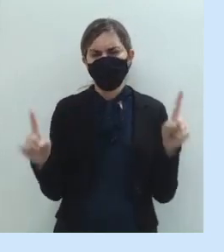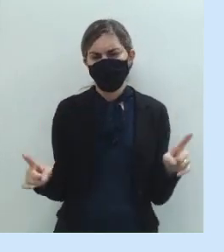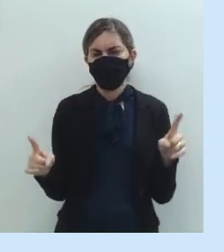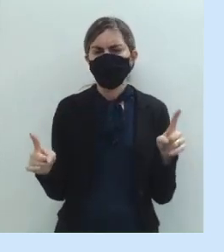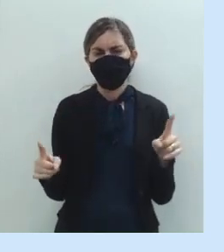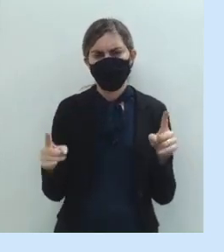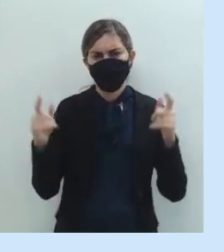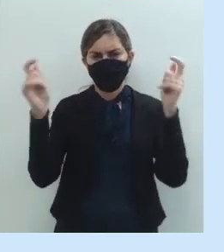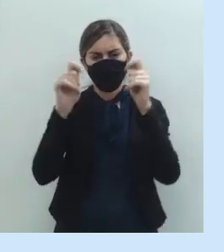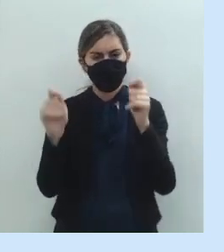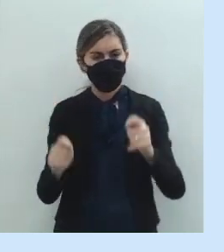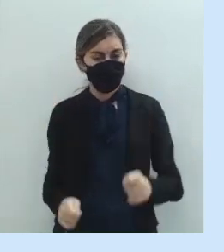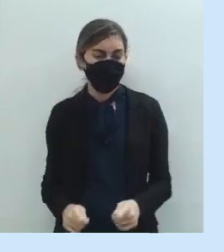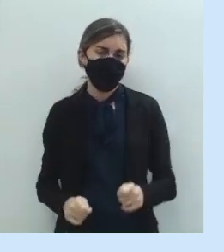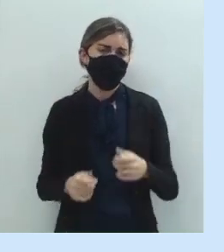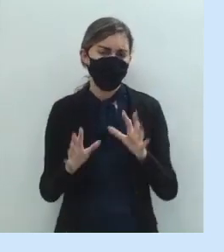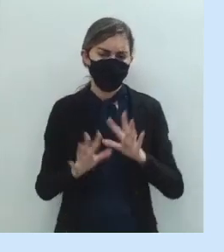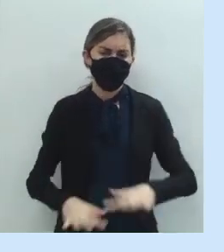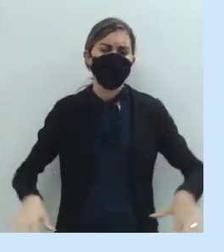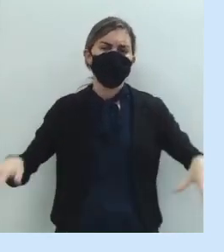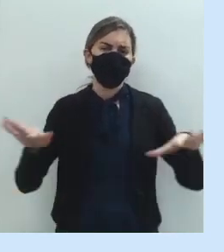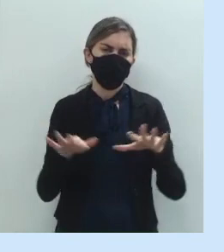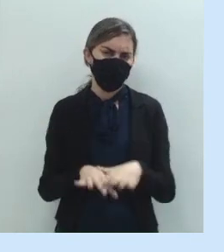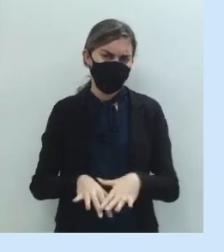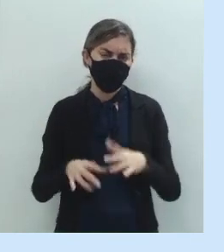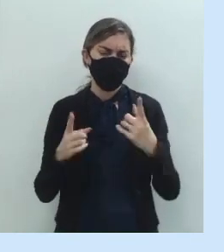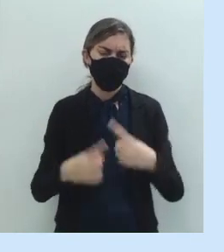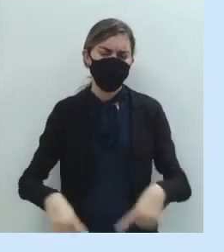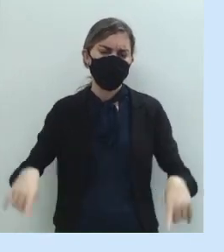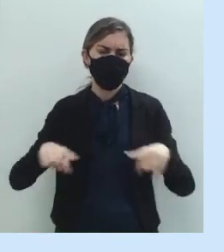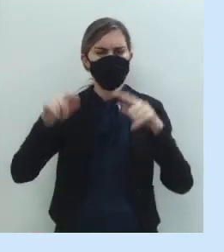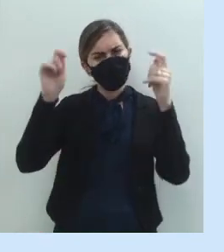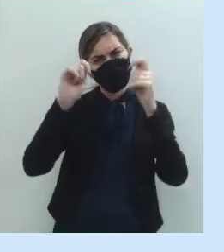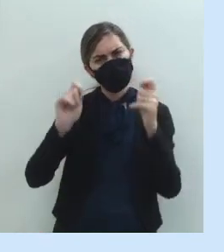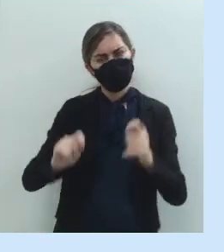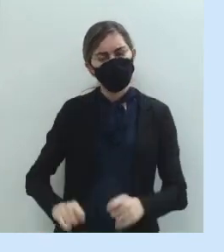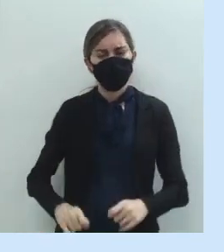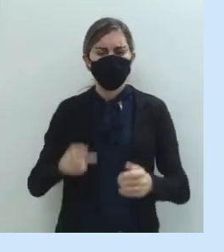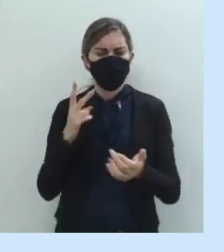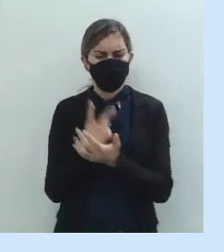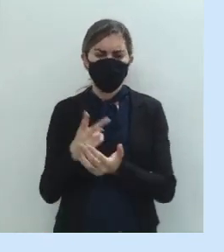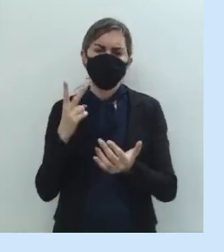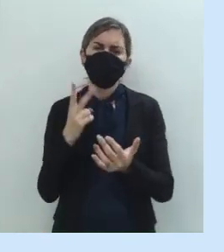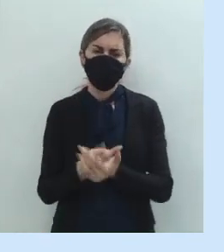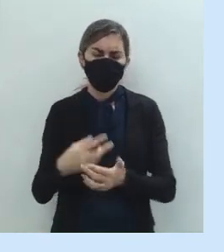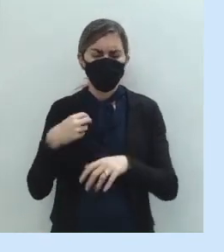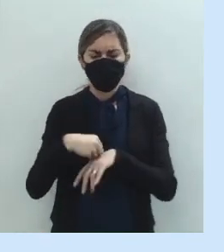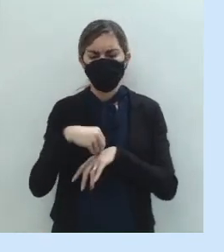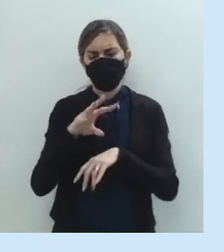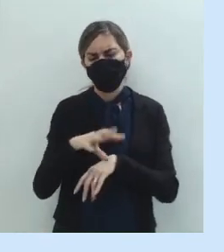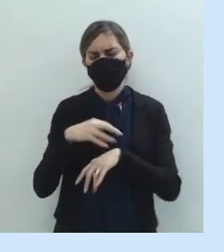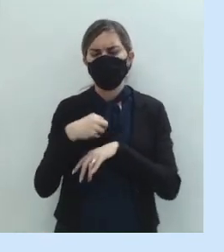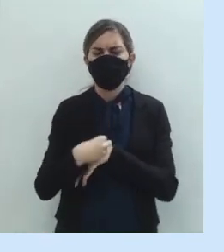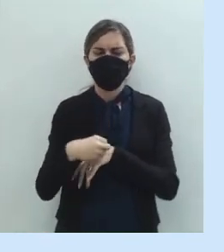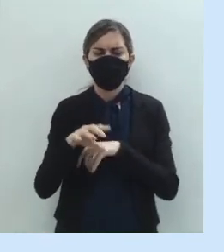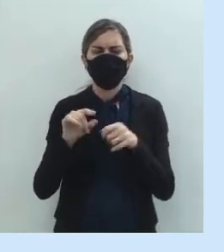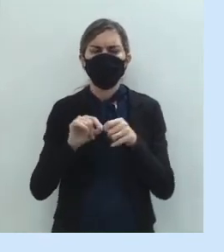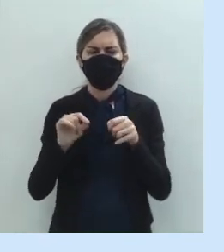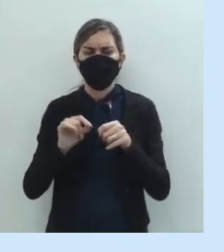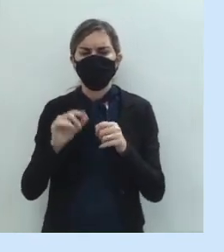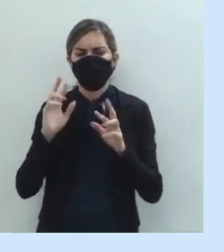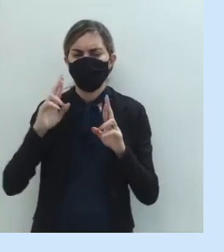cenário artístico de maneira geral, né? Os nossos artistas, eles estão sempre trazendo, fazendo